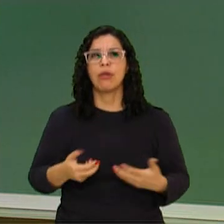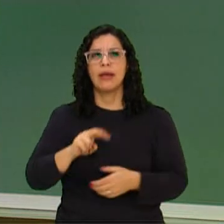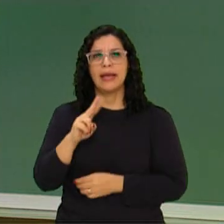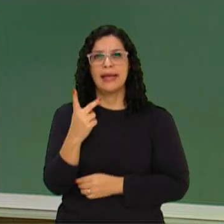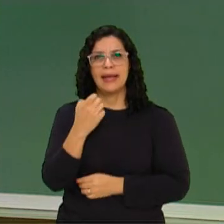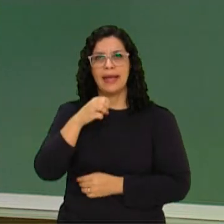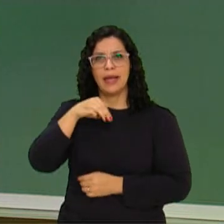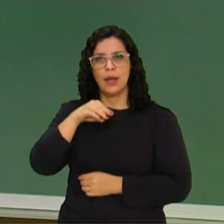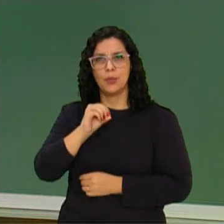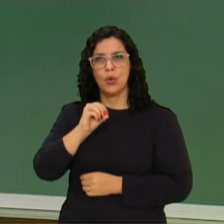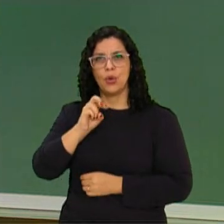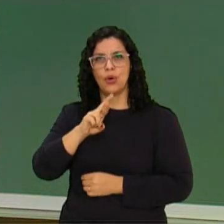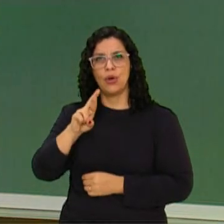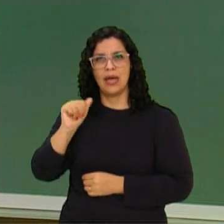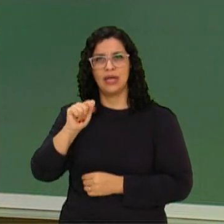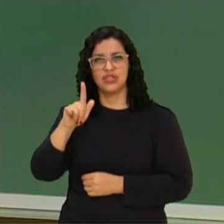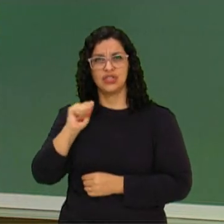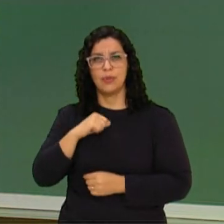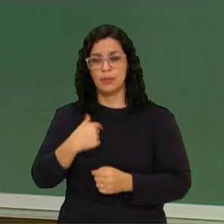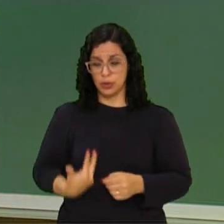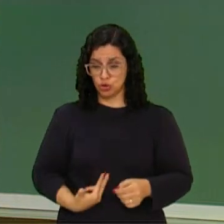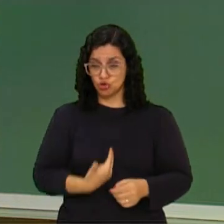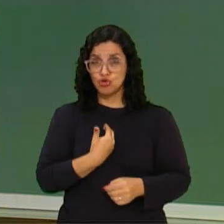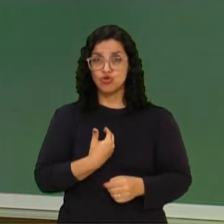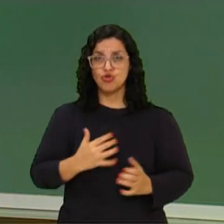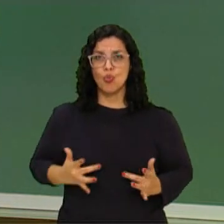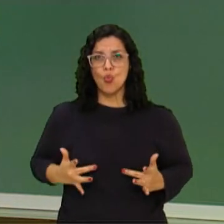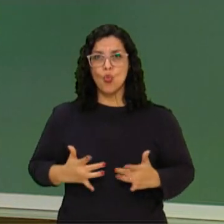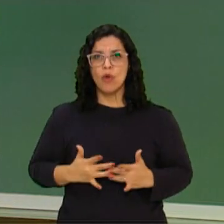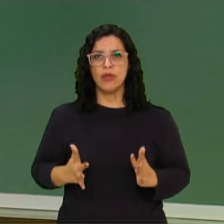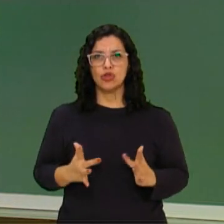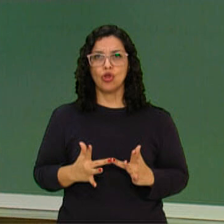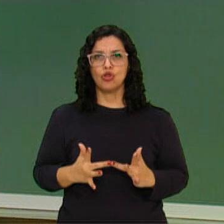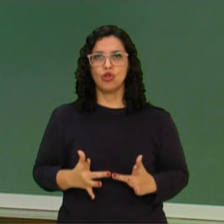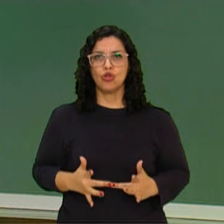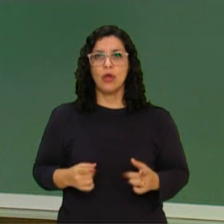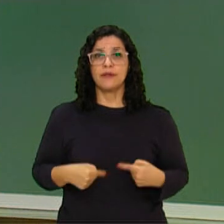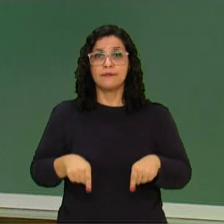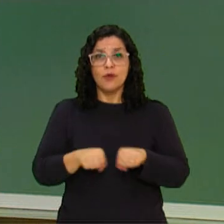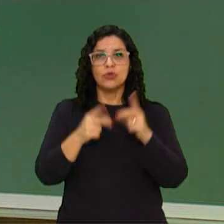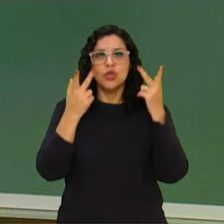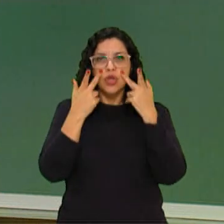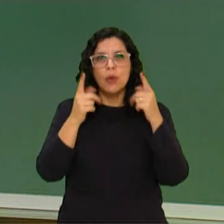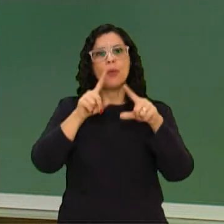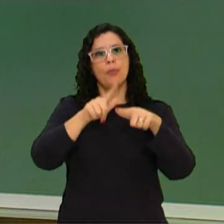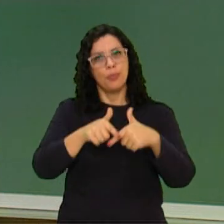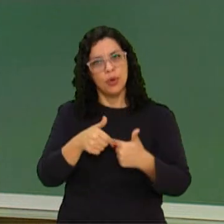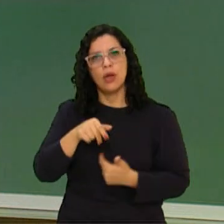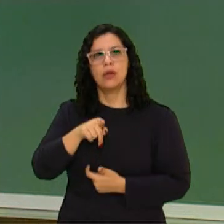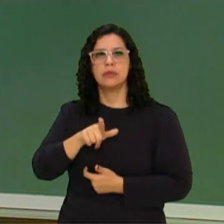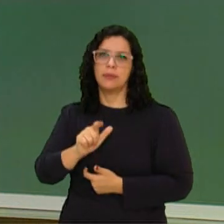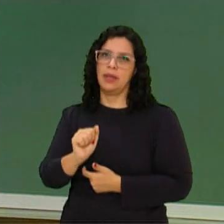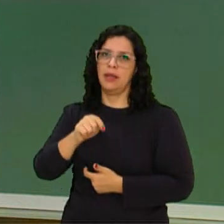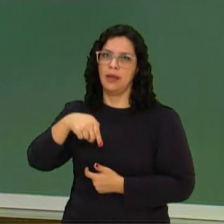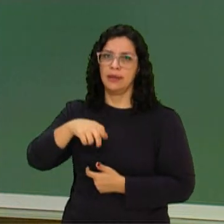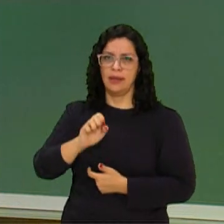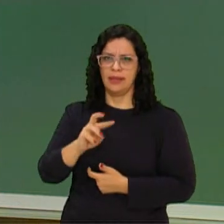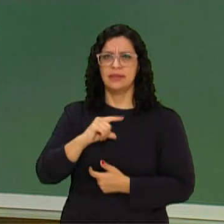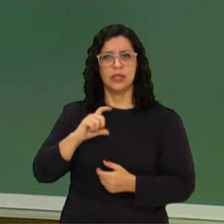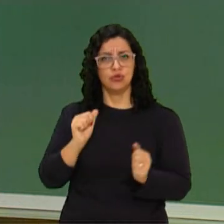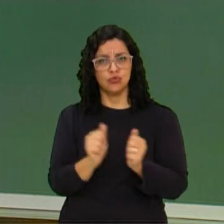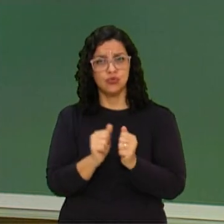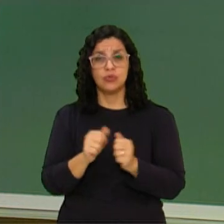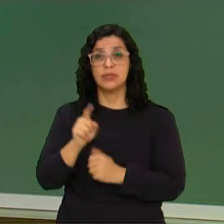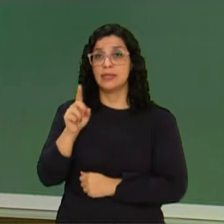de cicatrização, de interrupção das hemorragias, existem outros elementos que atuam em conjunto, tá? Então, mas